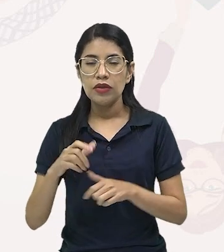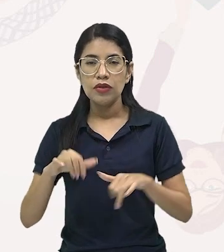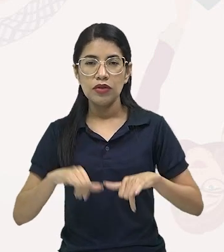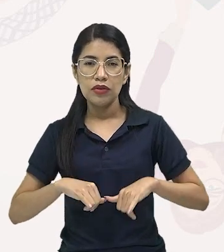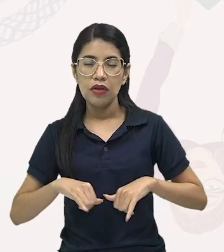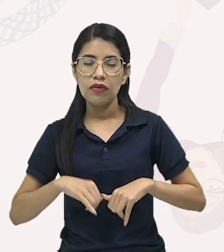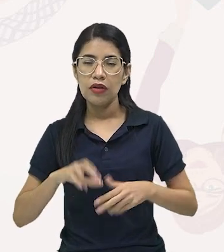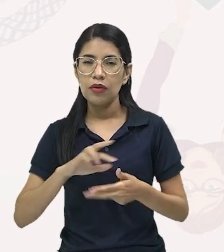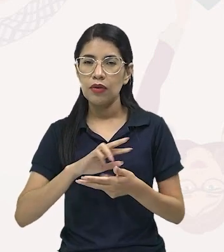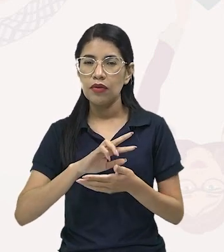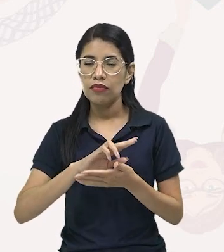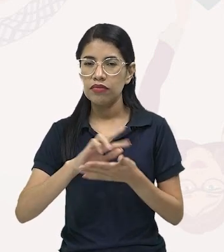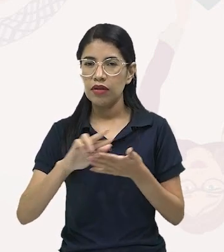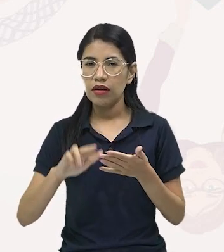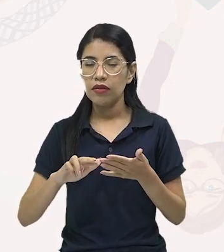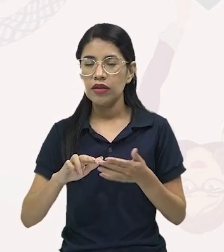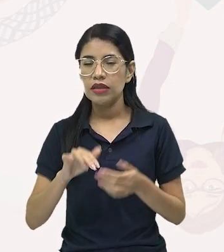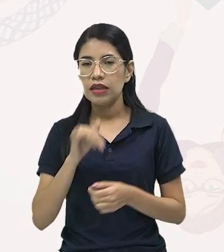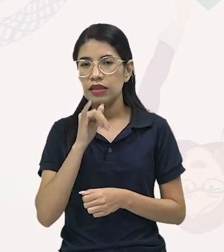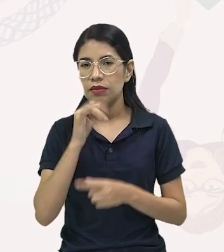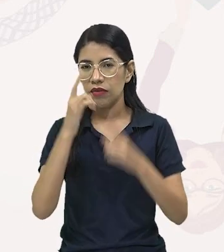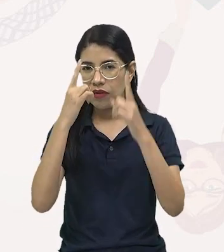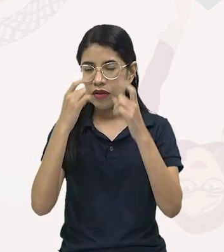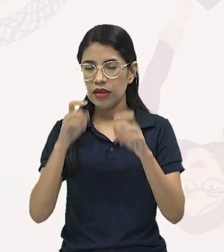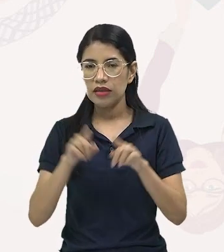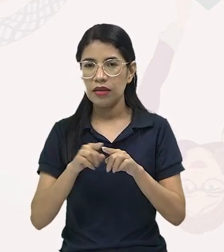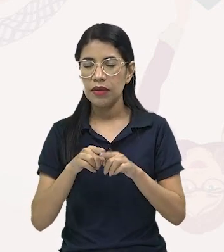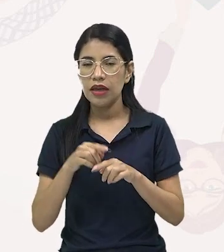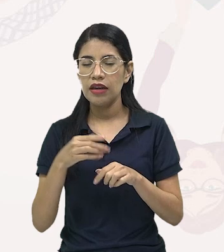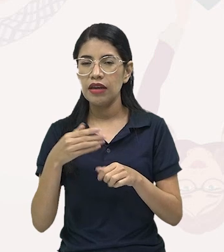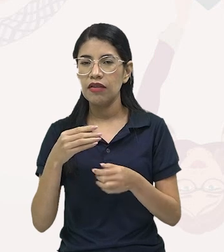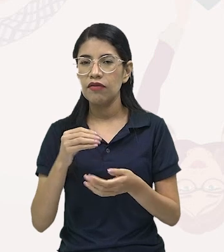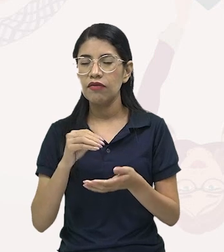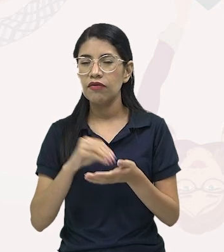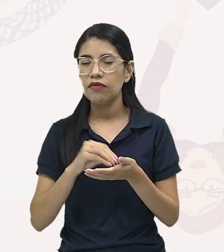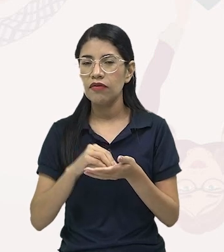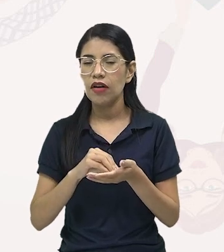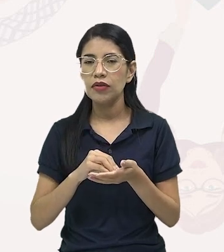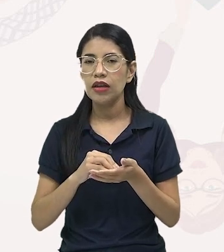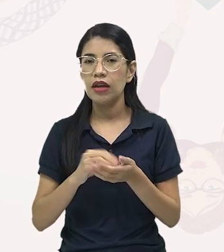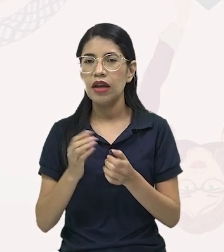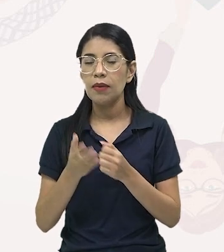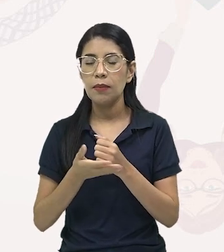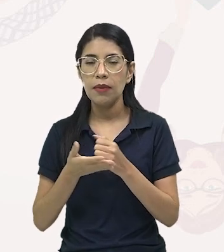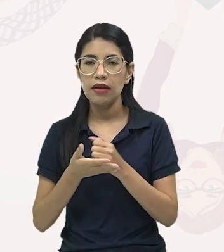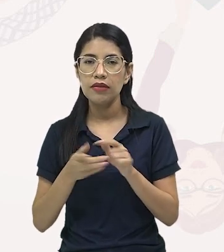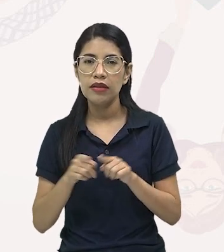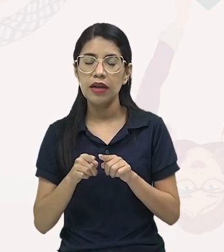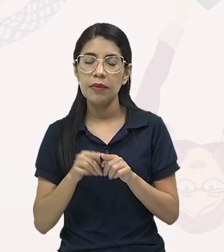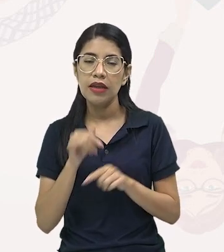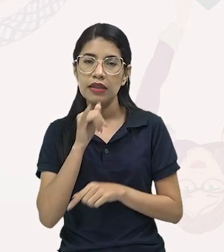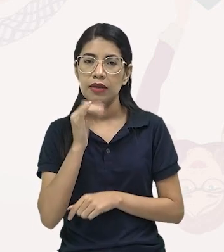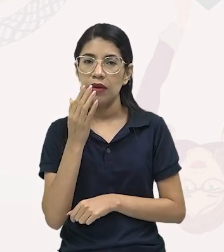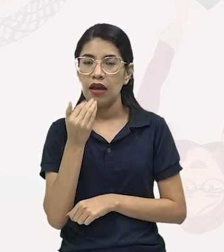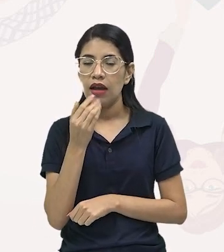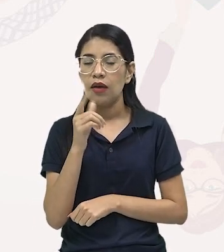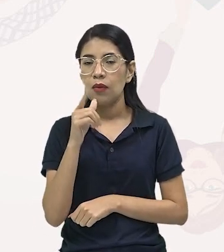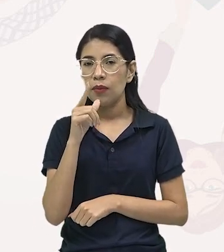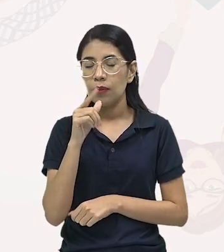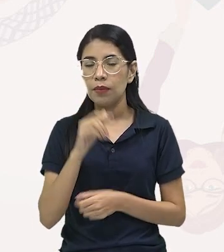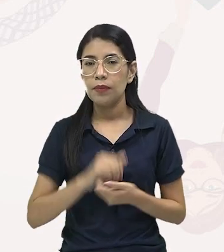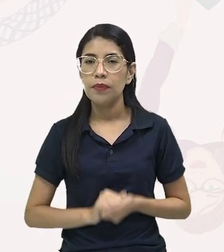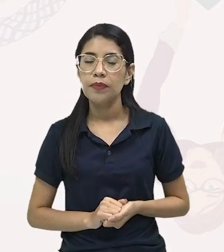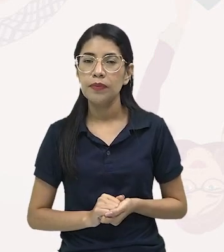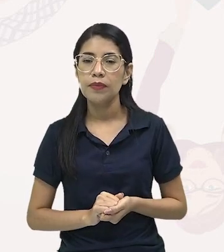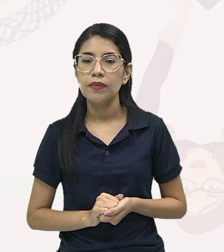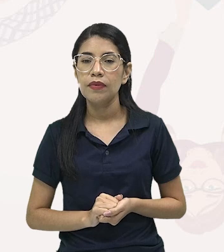como discriminação, violência ou falta de acesso a coisas básicas, como comida e água. Olha a relação temática aqui nesse próximo